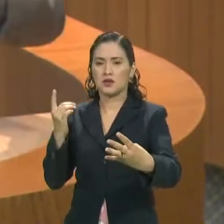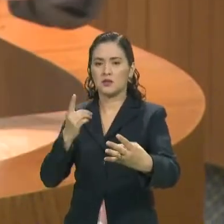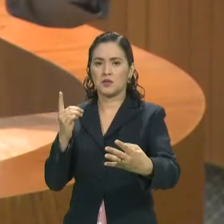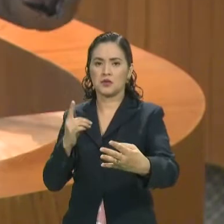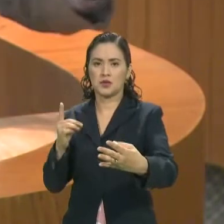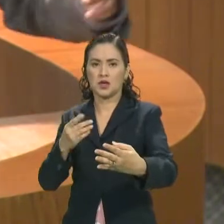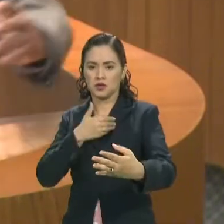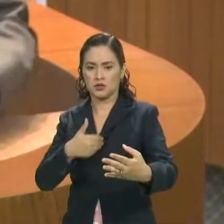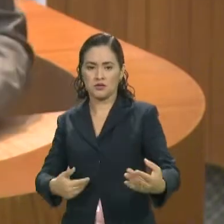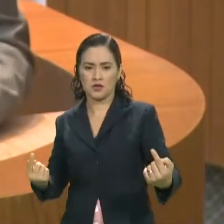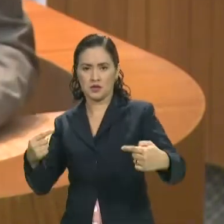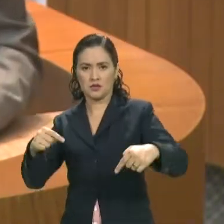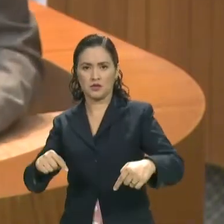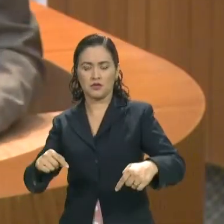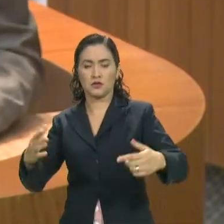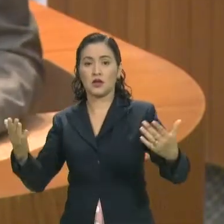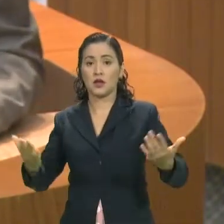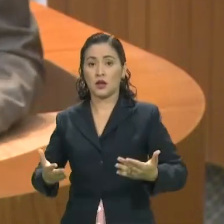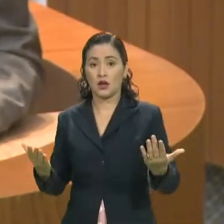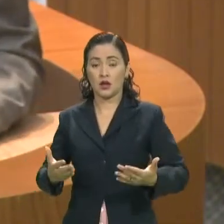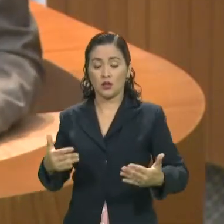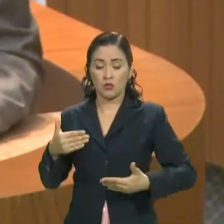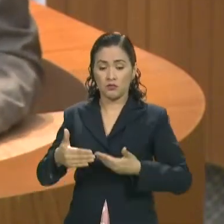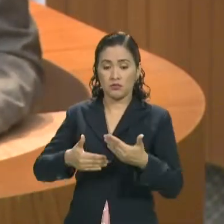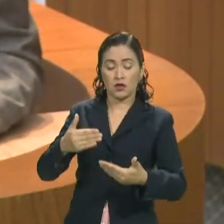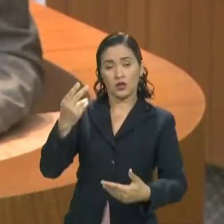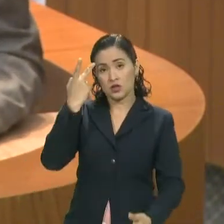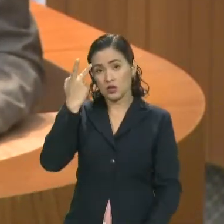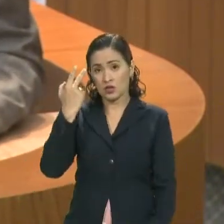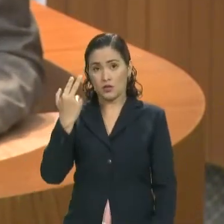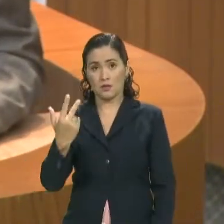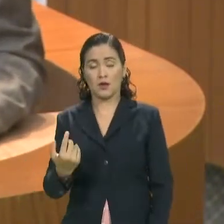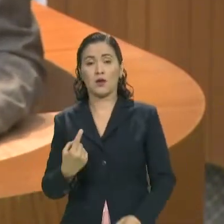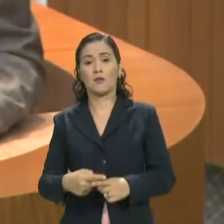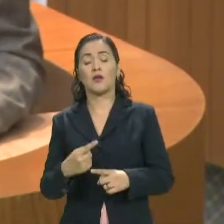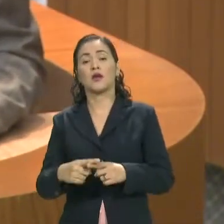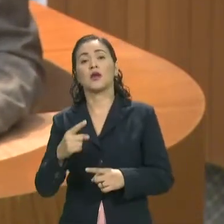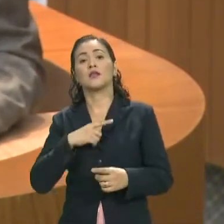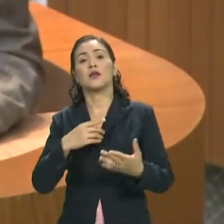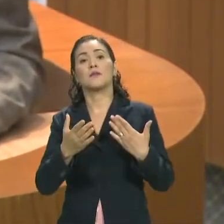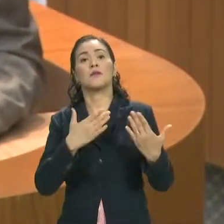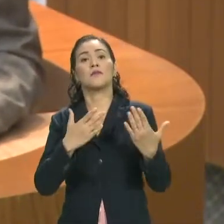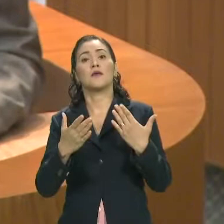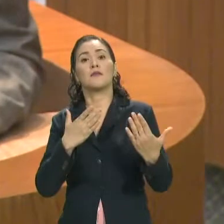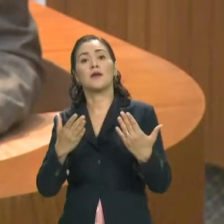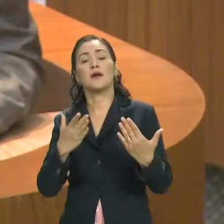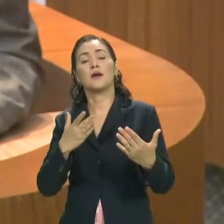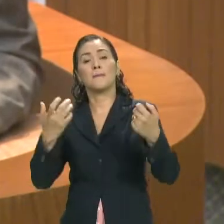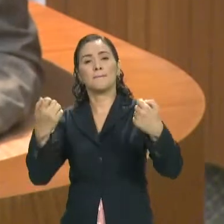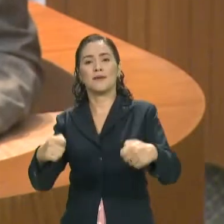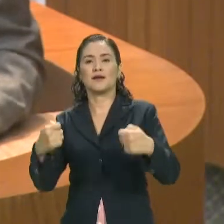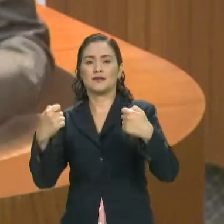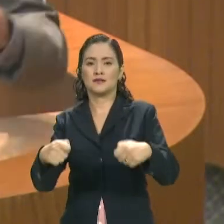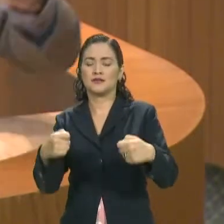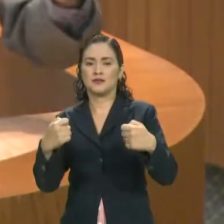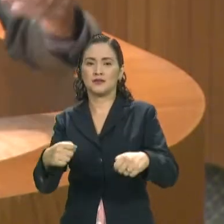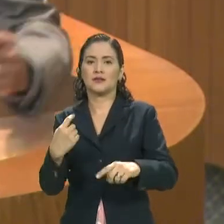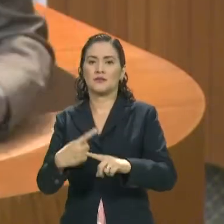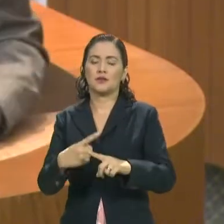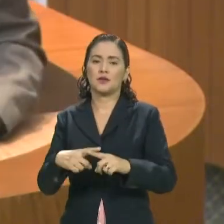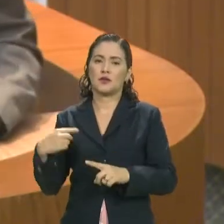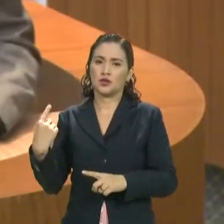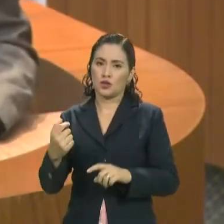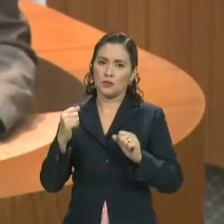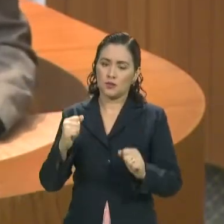para que se tenha, de fato, os embates necessários para que a gente possa, de fato, aprovar e colocar